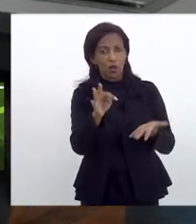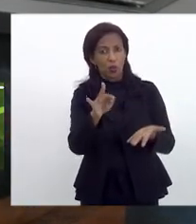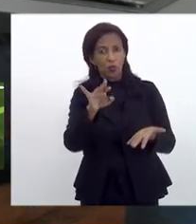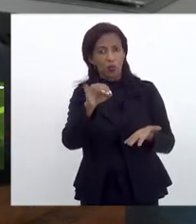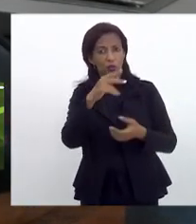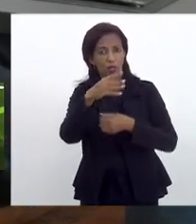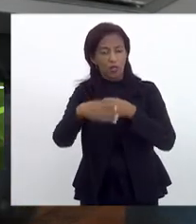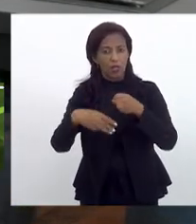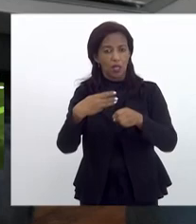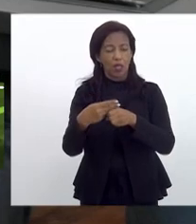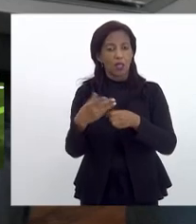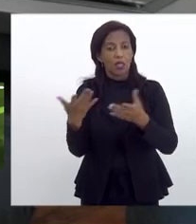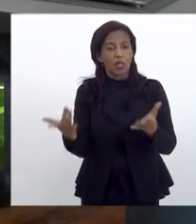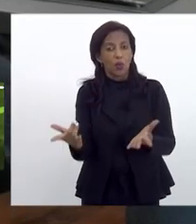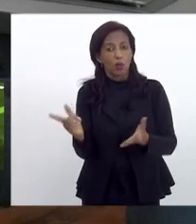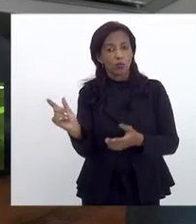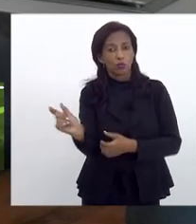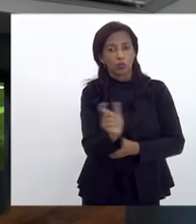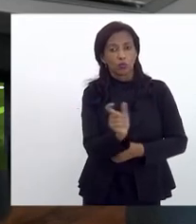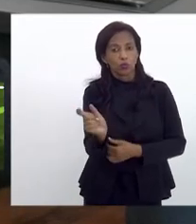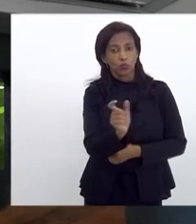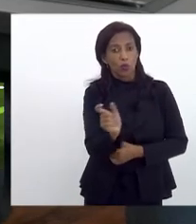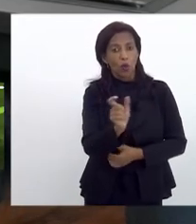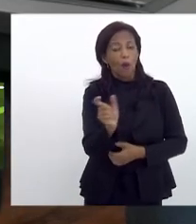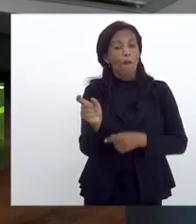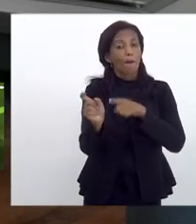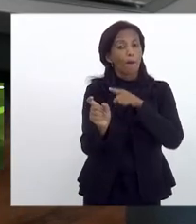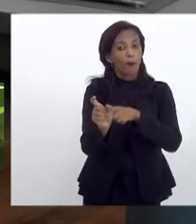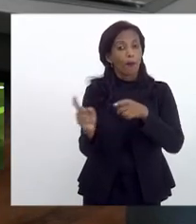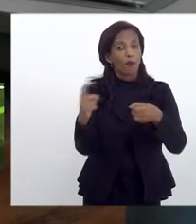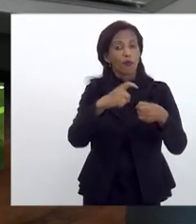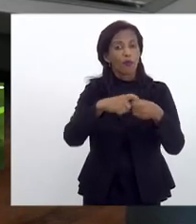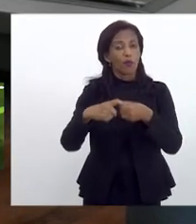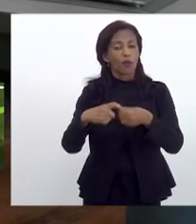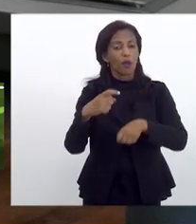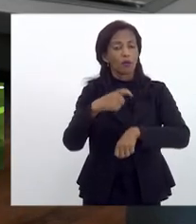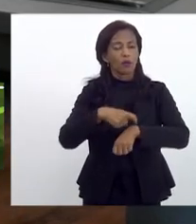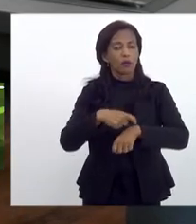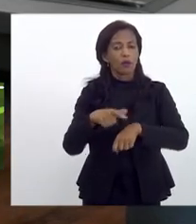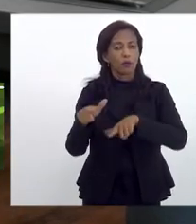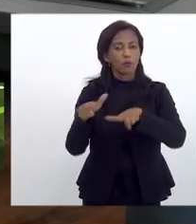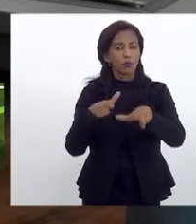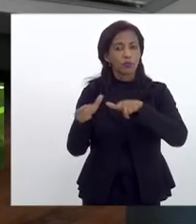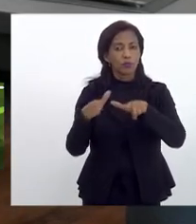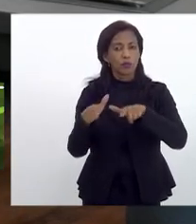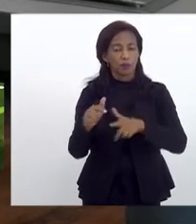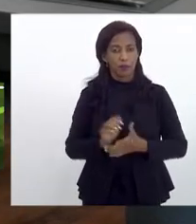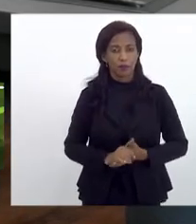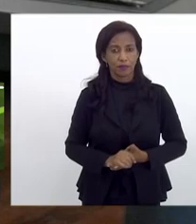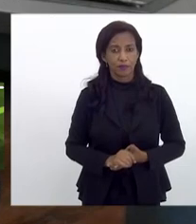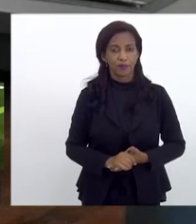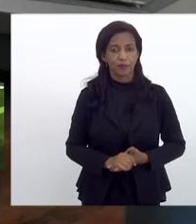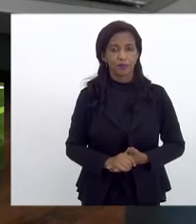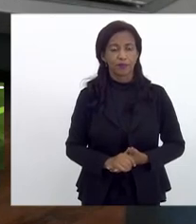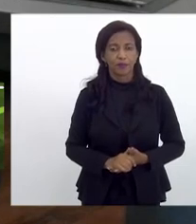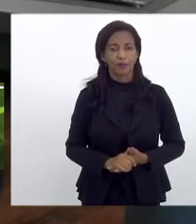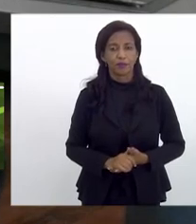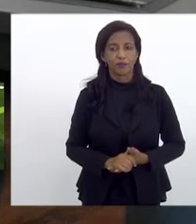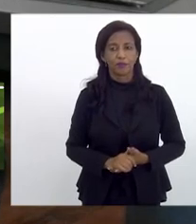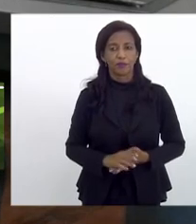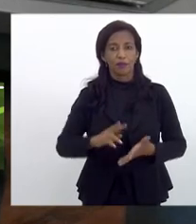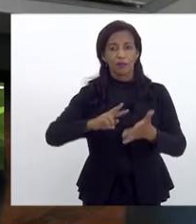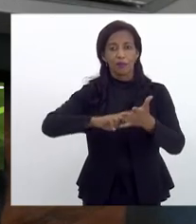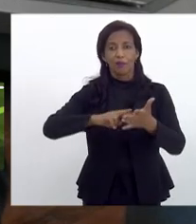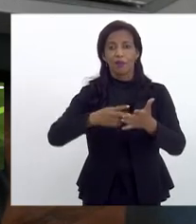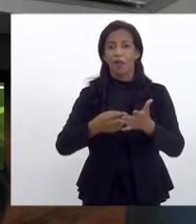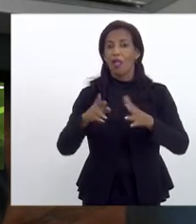Enquanto um dispositivo Exclusivamente vinculado Ao tempo de serviço Em outras palavras Em outras palavras Não